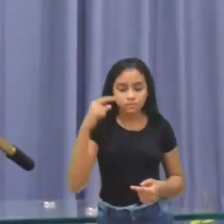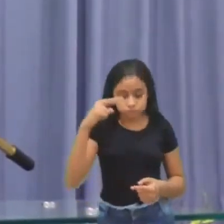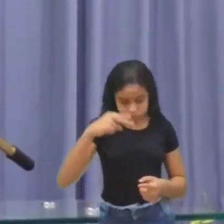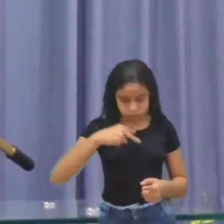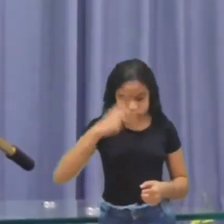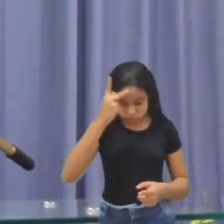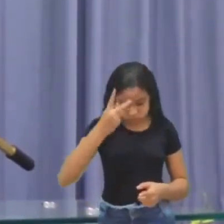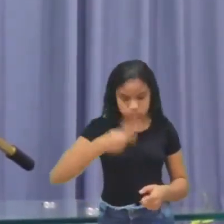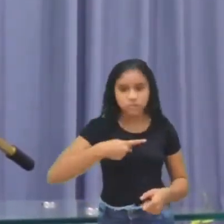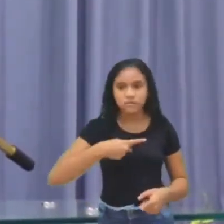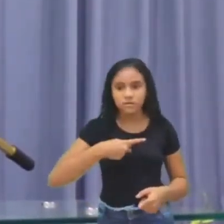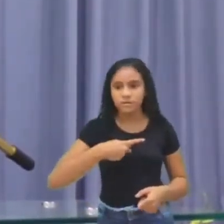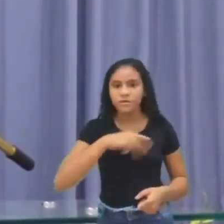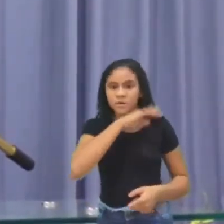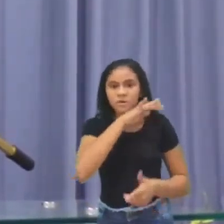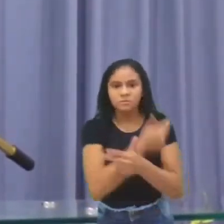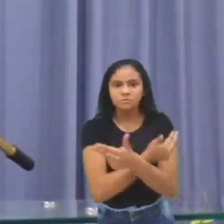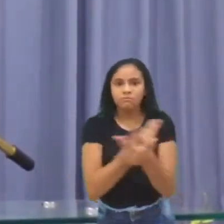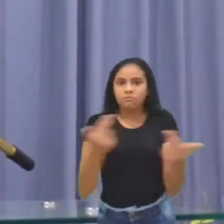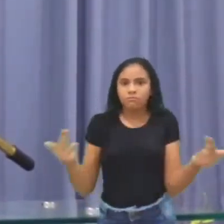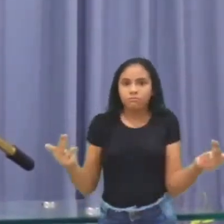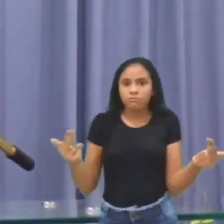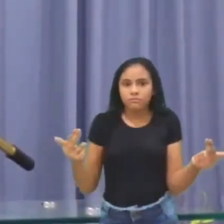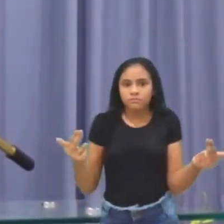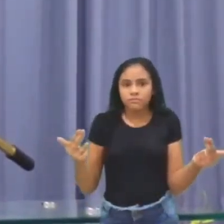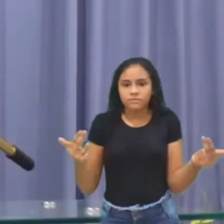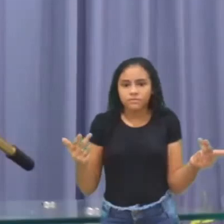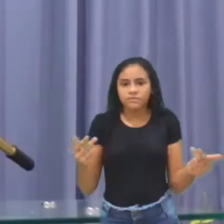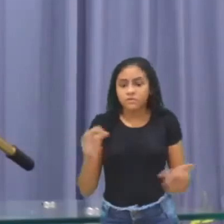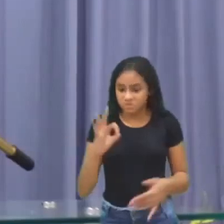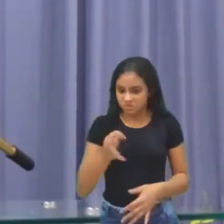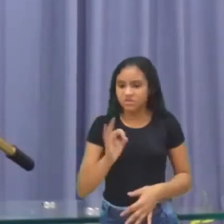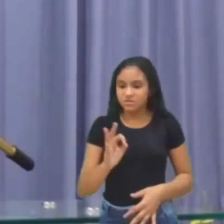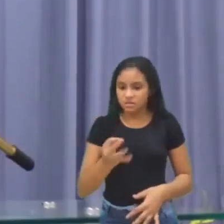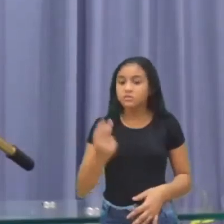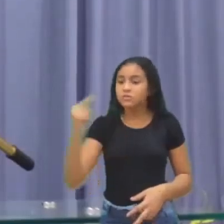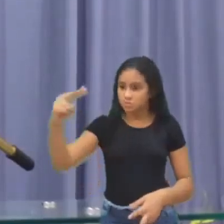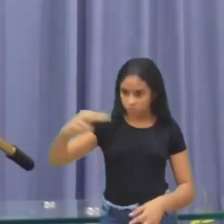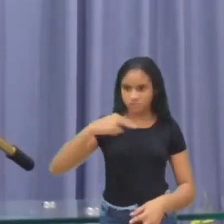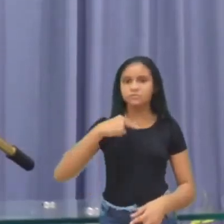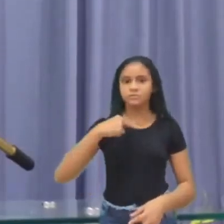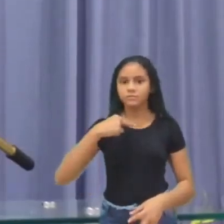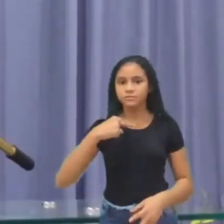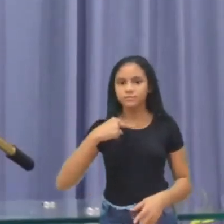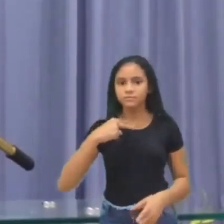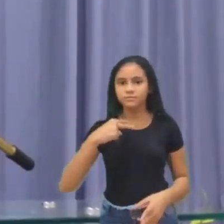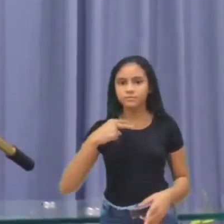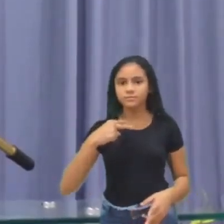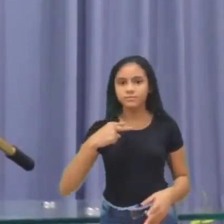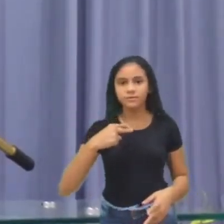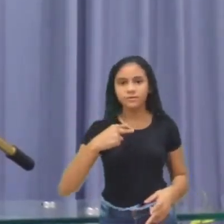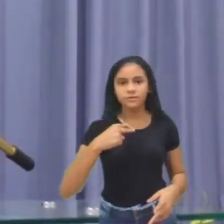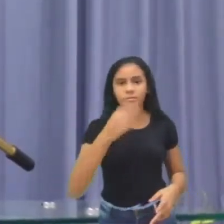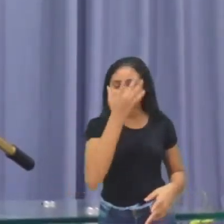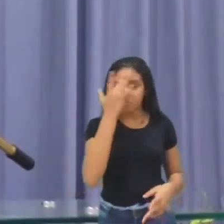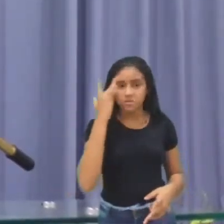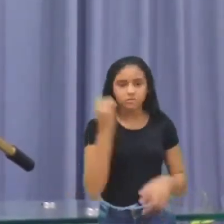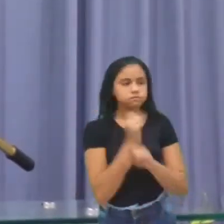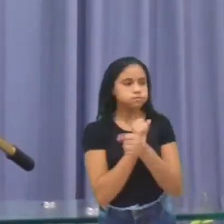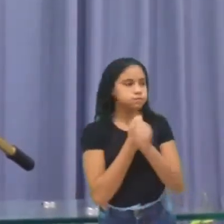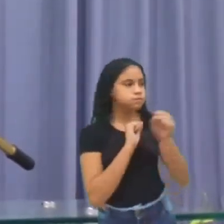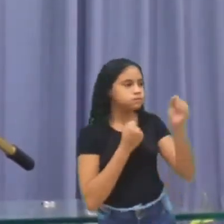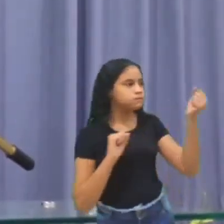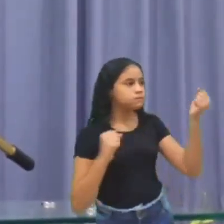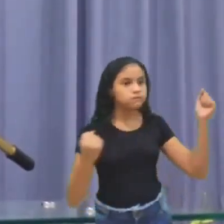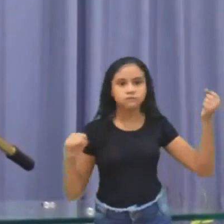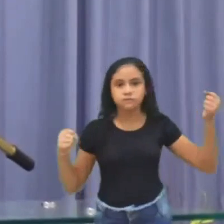como gafanhotos e temos certeza que eles também nos viam assim. Porque os homens são gigantes, eles são